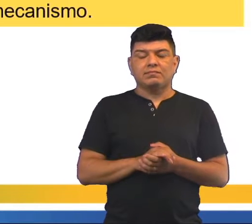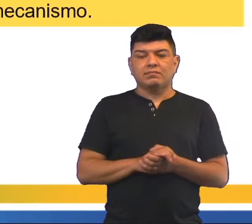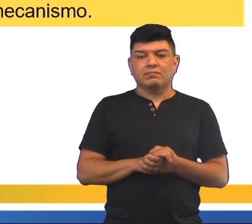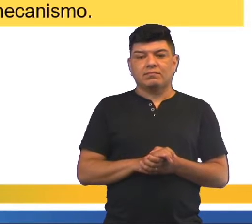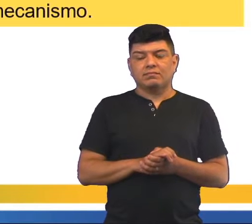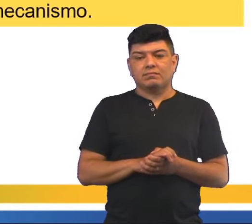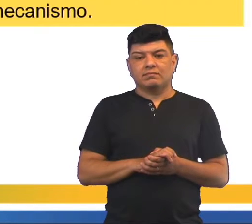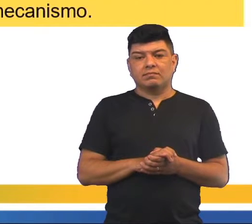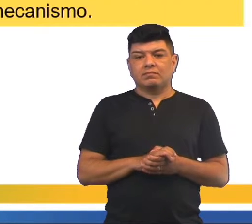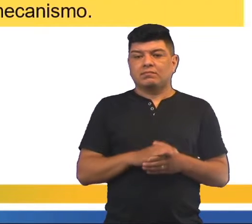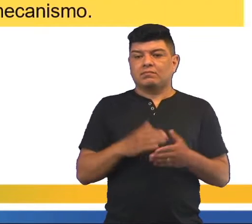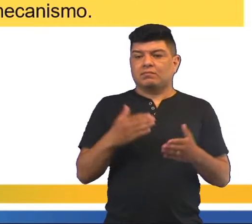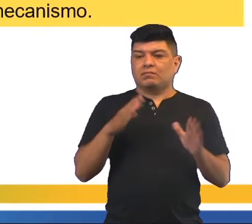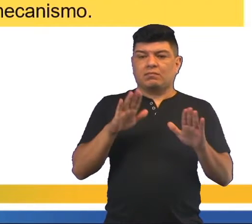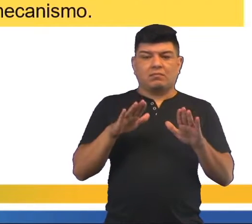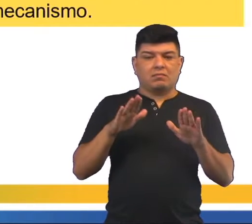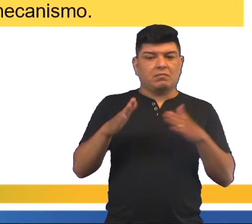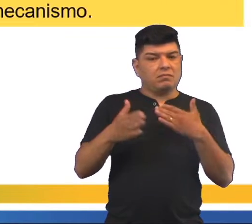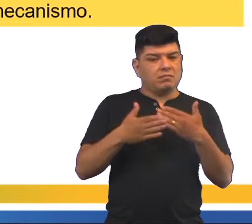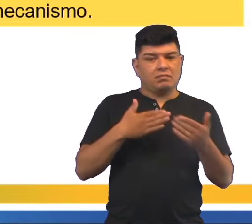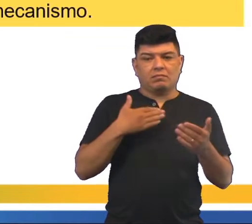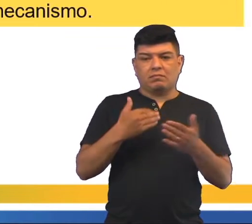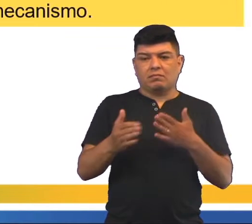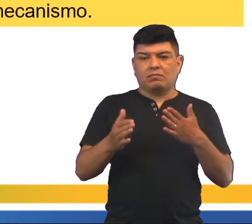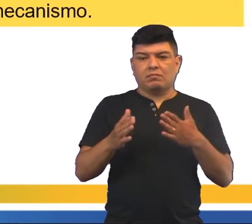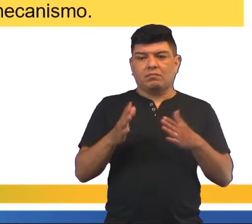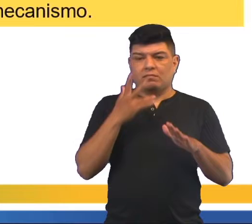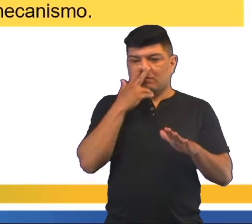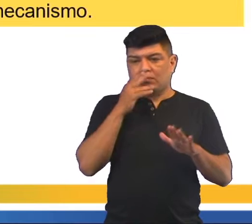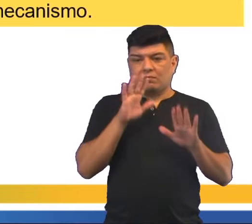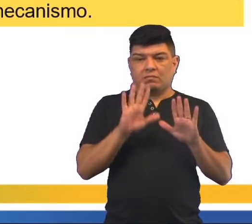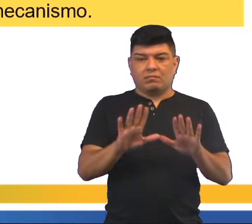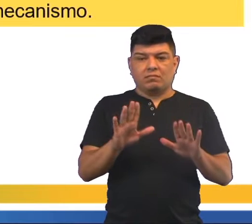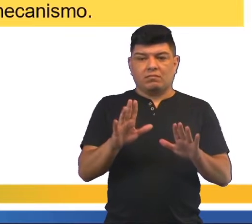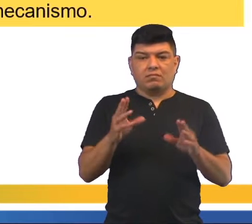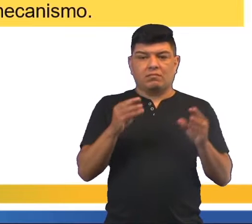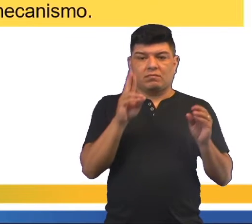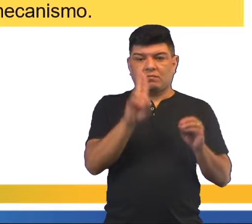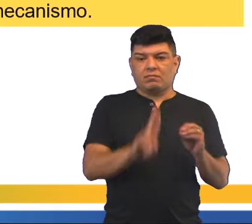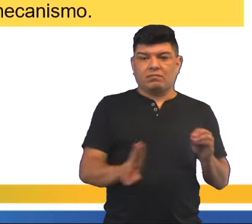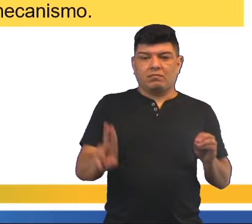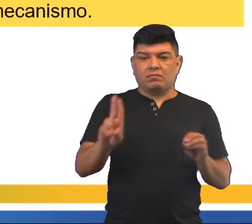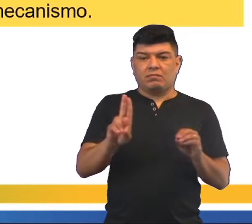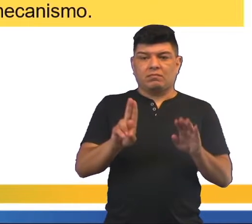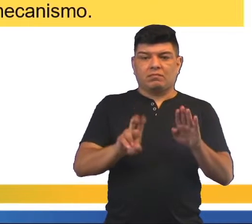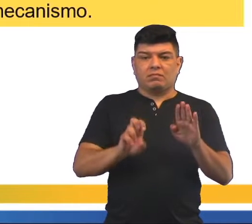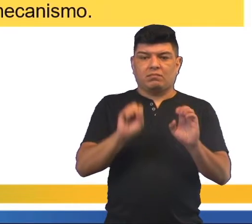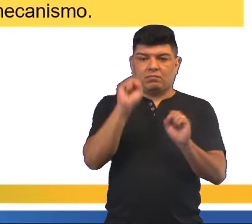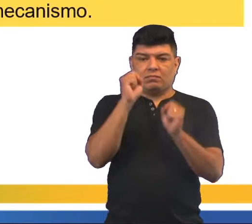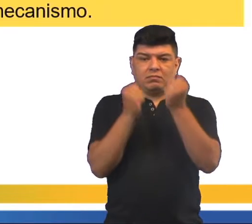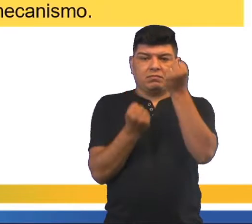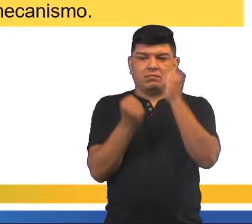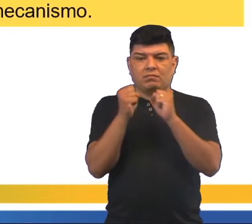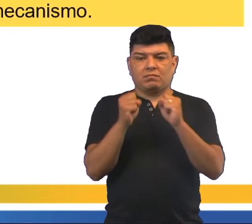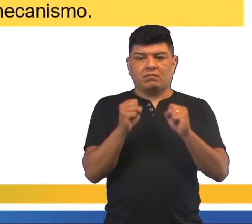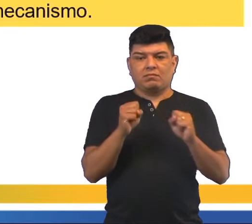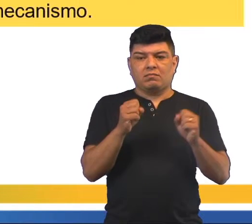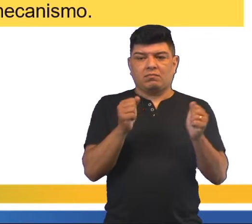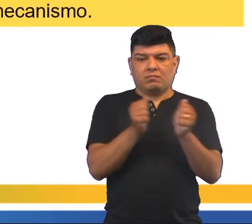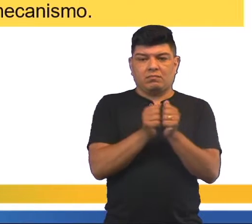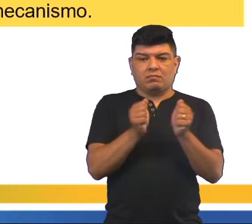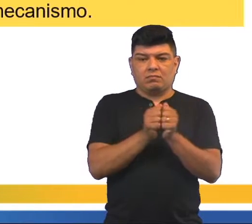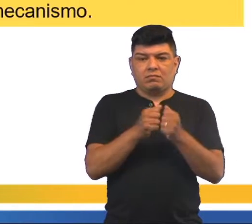sentido no segundo significado nós temos a seguinte definição máquinas seriam qualquer equipamento que empregue